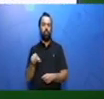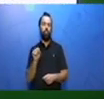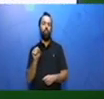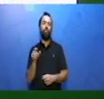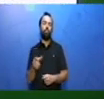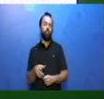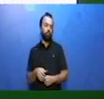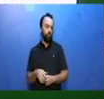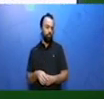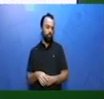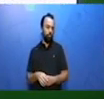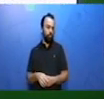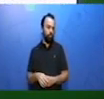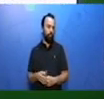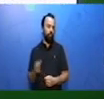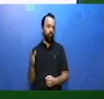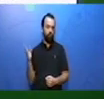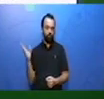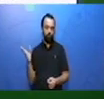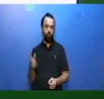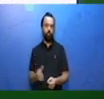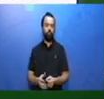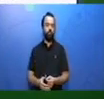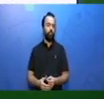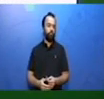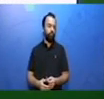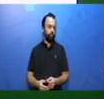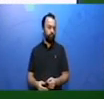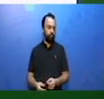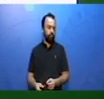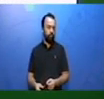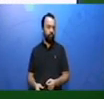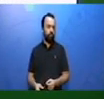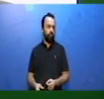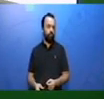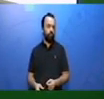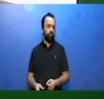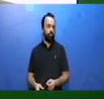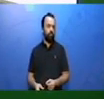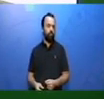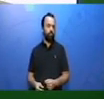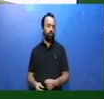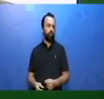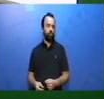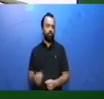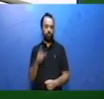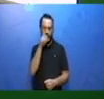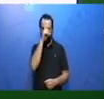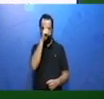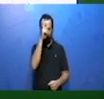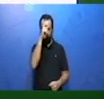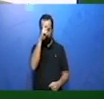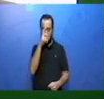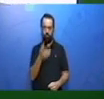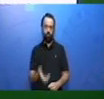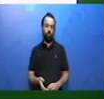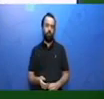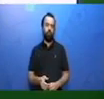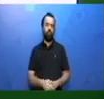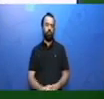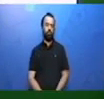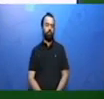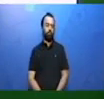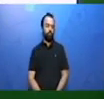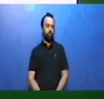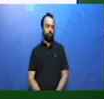desse trabalhador aqui, que deixa a nossa rua limpinha? Muito bem. Hospital, local para emergências